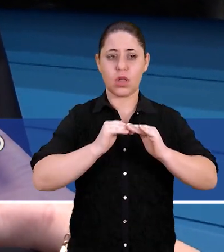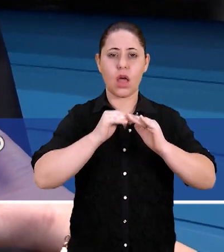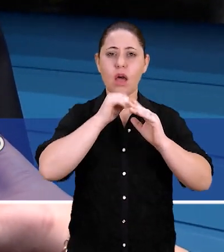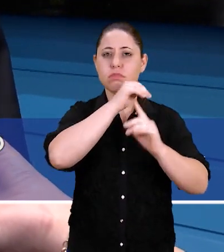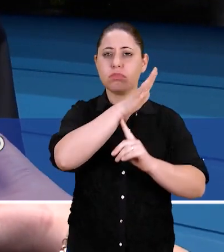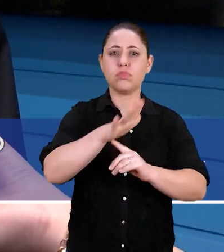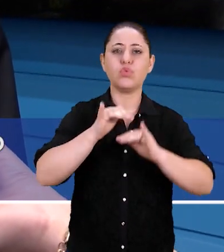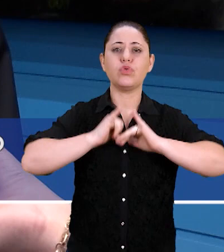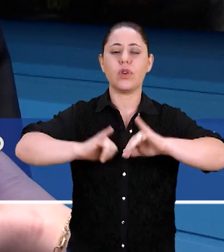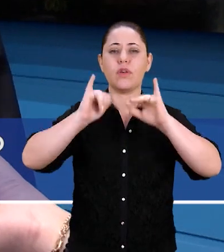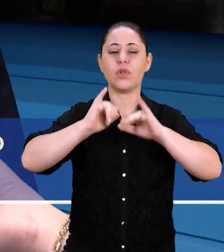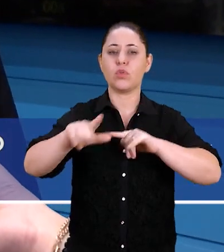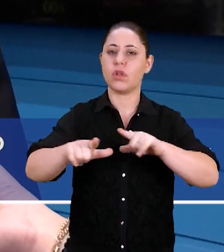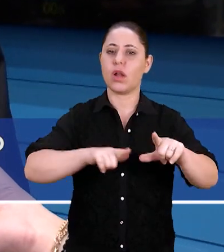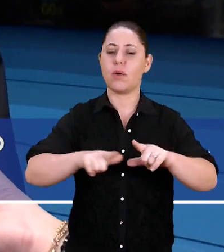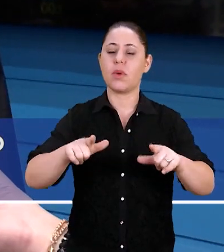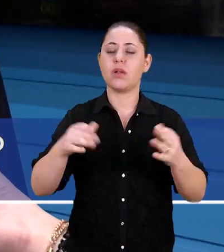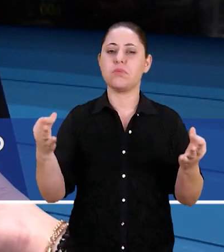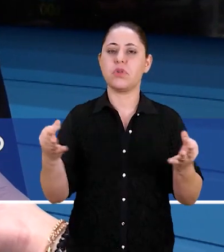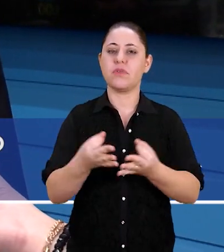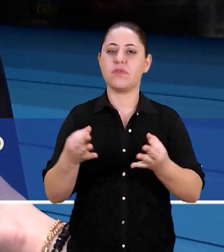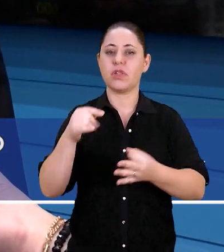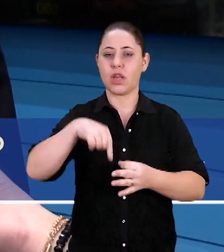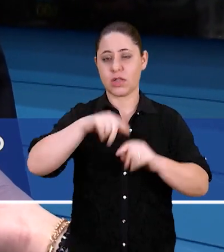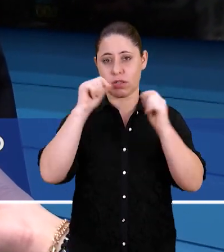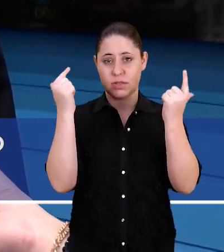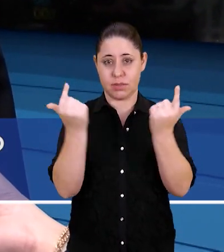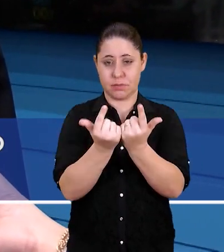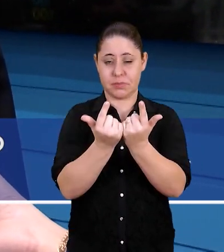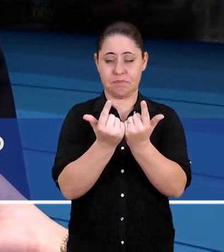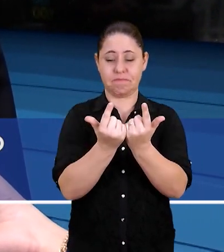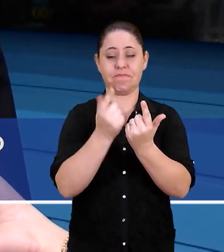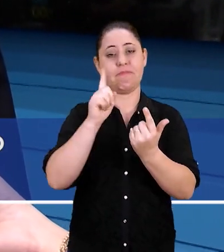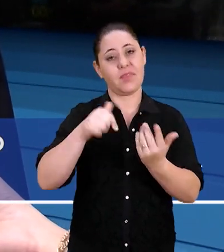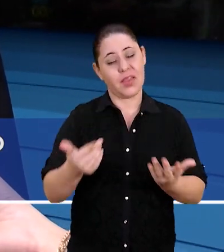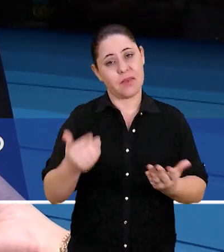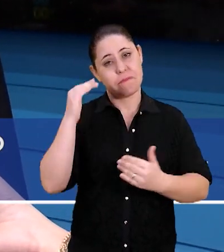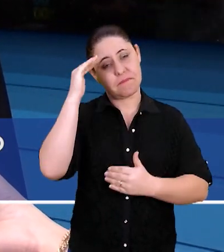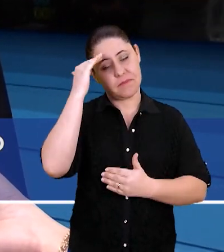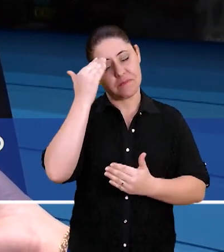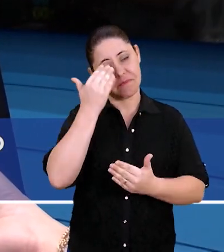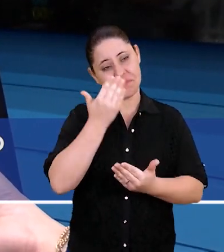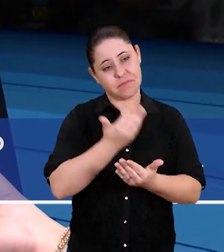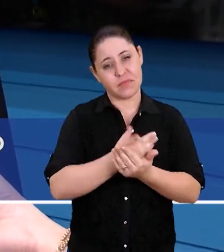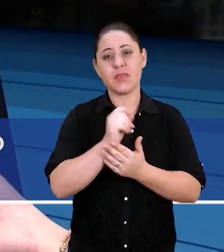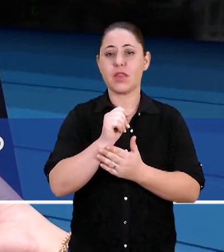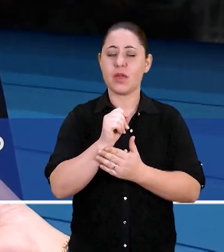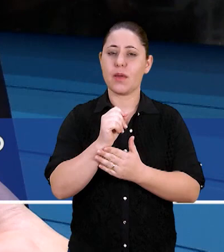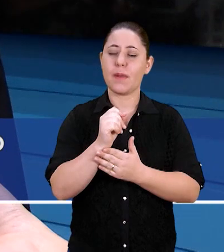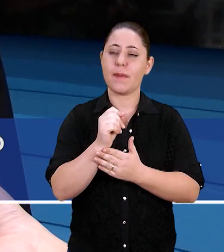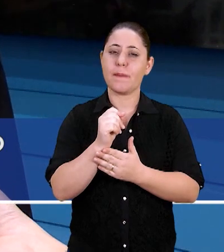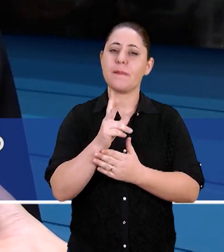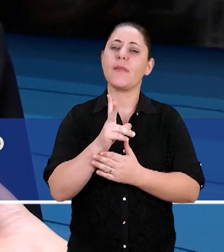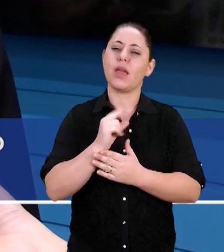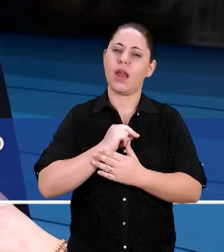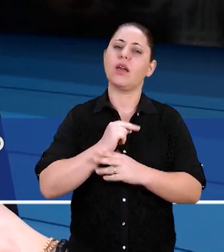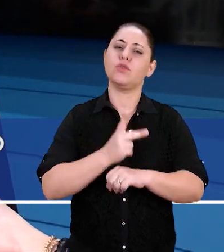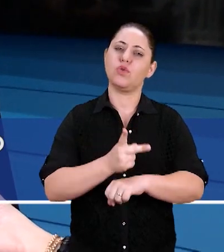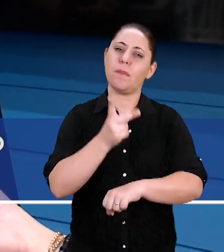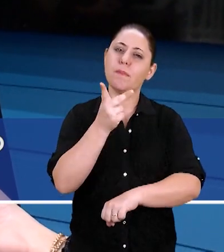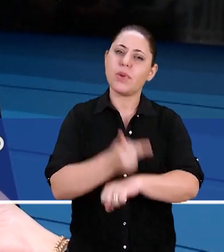a população exatamente o trabalho bem feito que é feito aqui na Assembleia Legislativa. Então, eu acho que merece com que esse